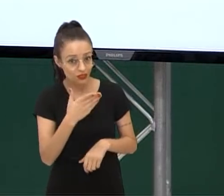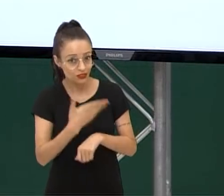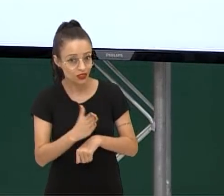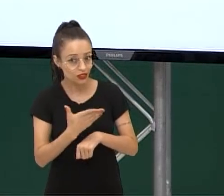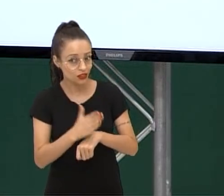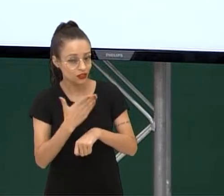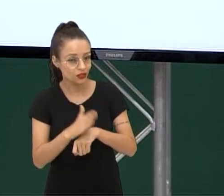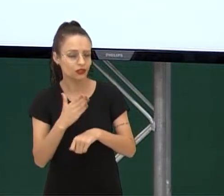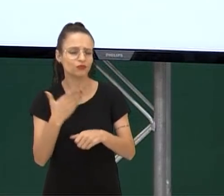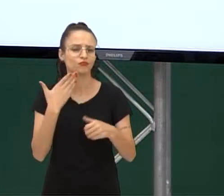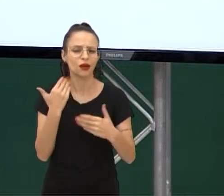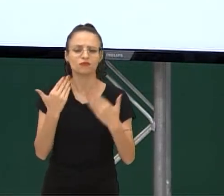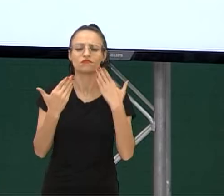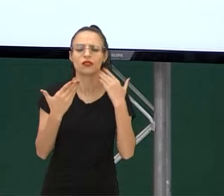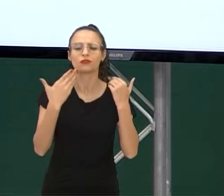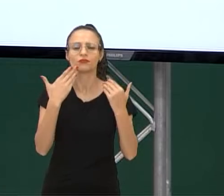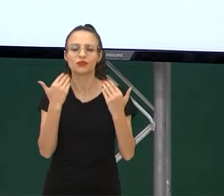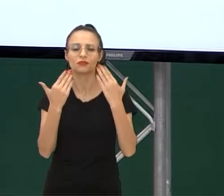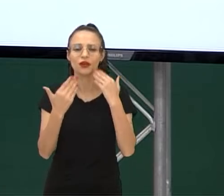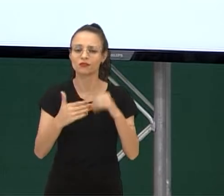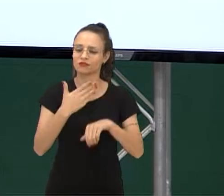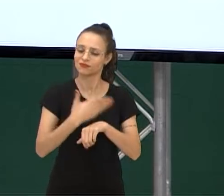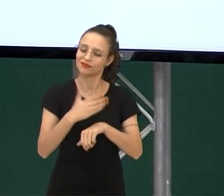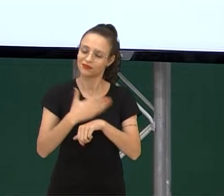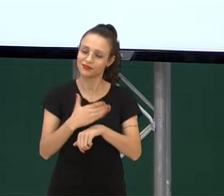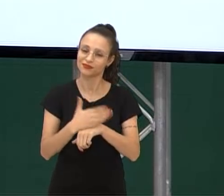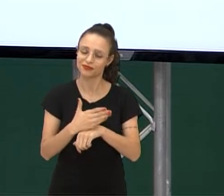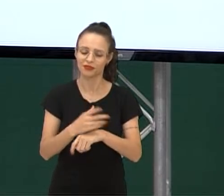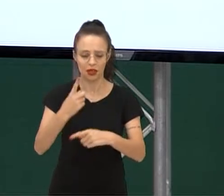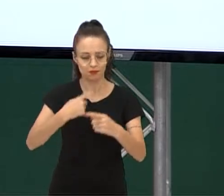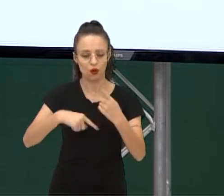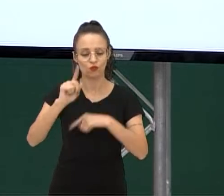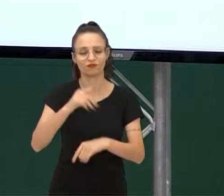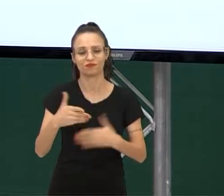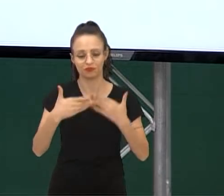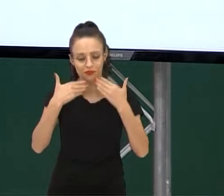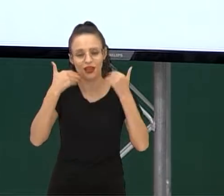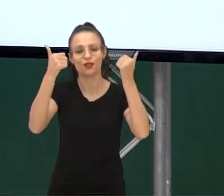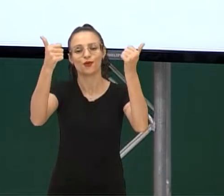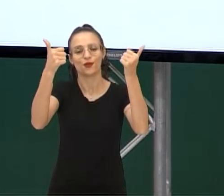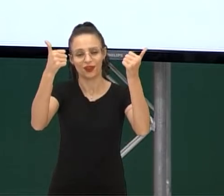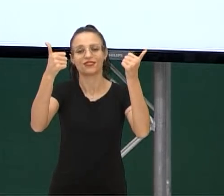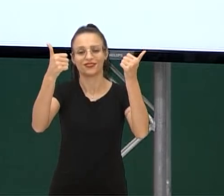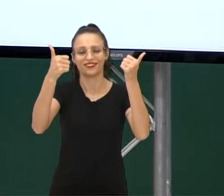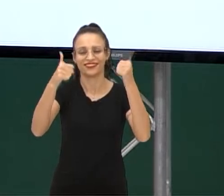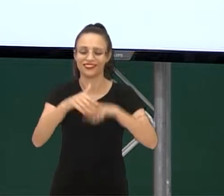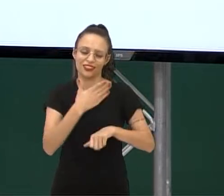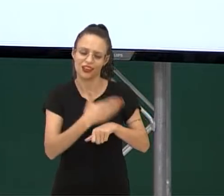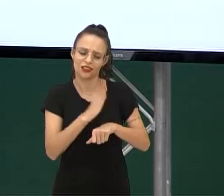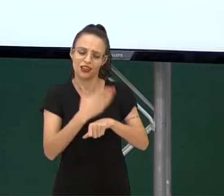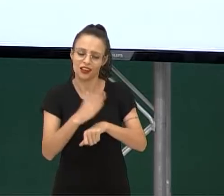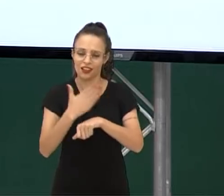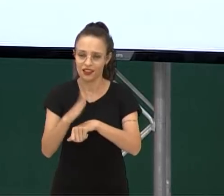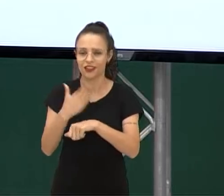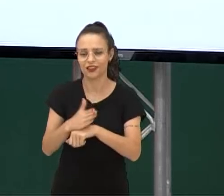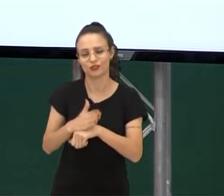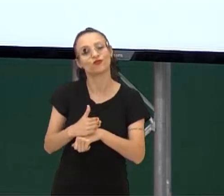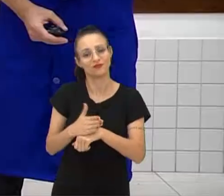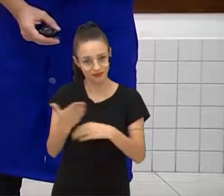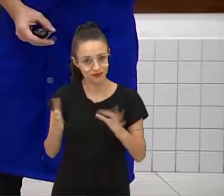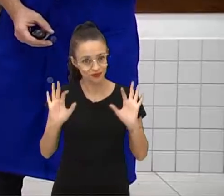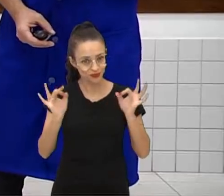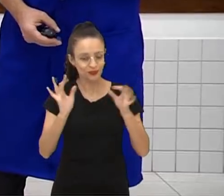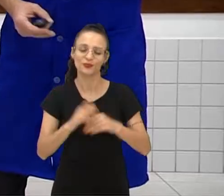vai treinando, vai jogando, vai praticando, você torna-se melhor e vai... E até treino, né? Então é técnica e treino, não é,